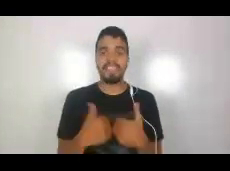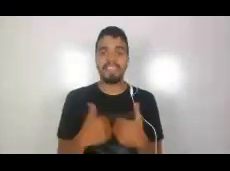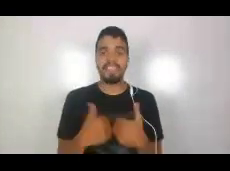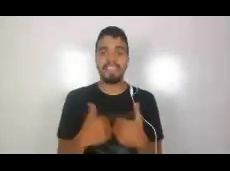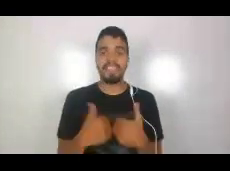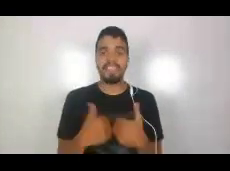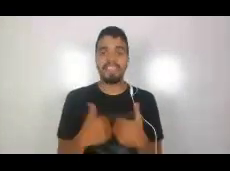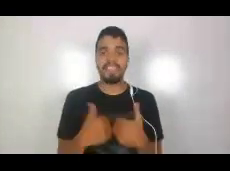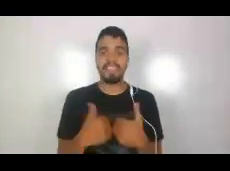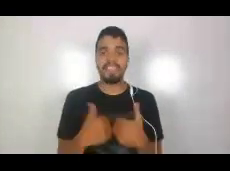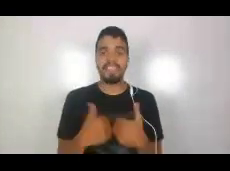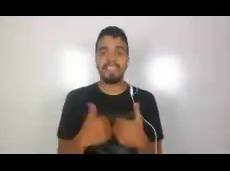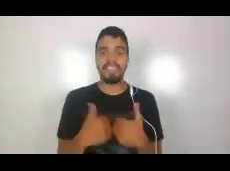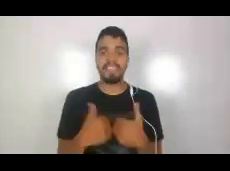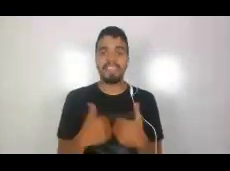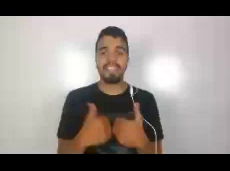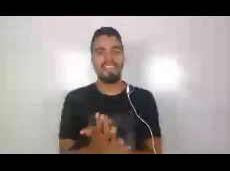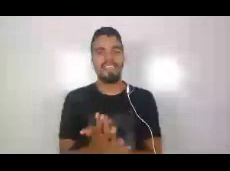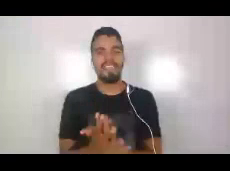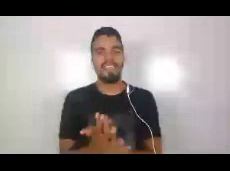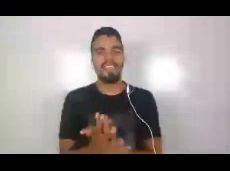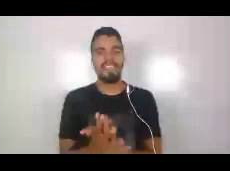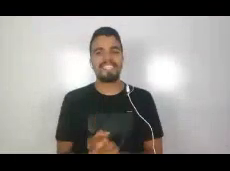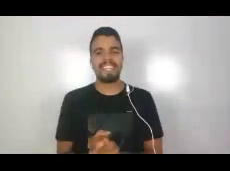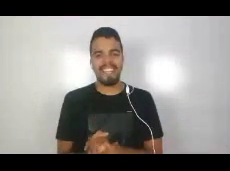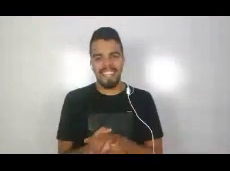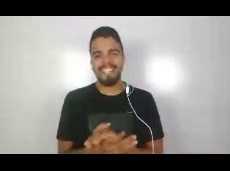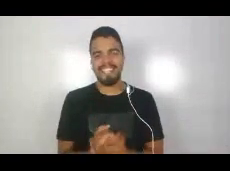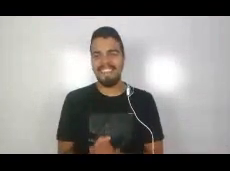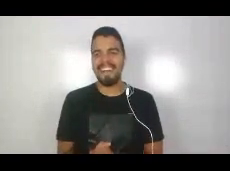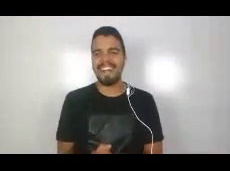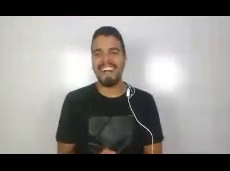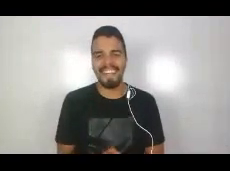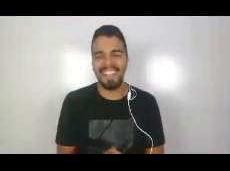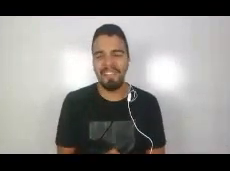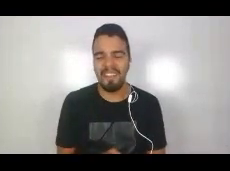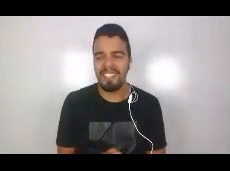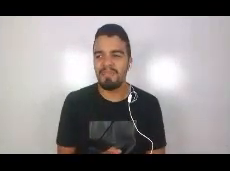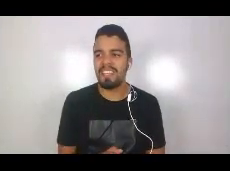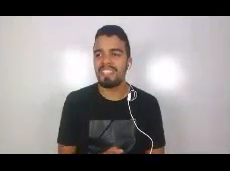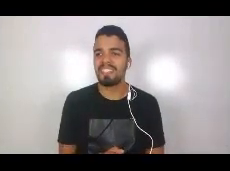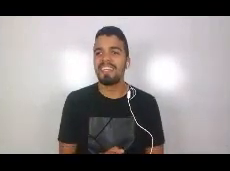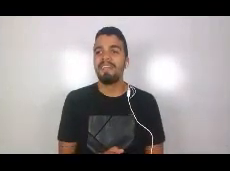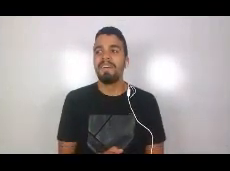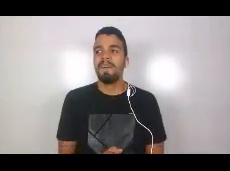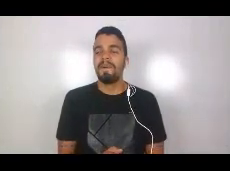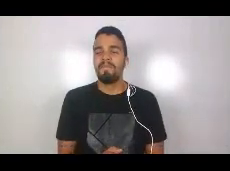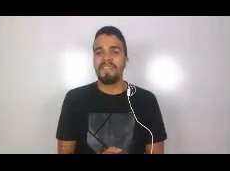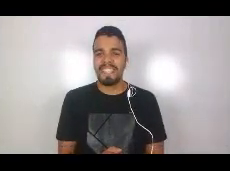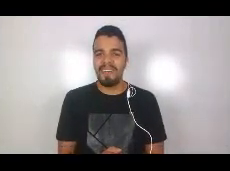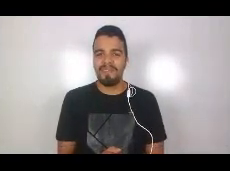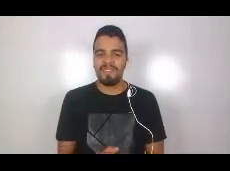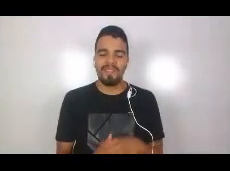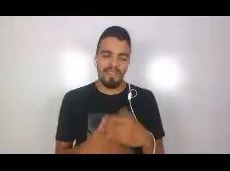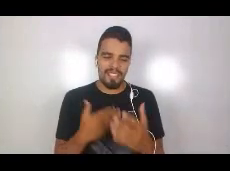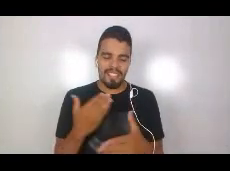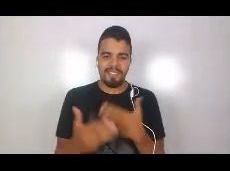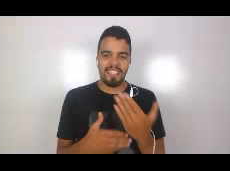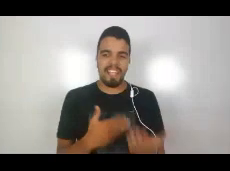nem avisando com antecedência que aquele surdo vai estar naquela agência bancária, né? Infelizmente.